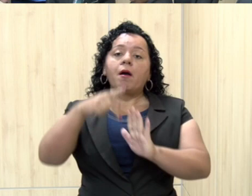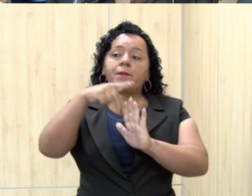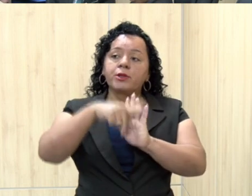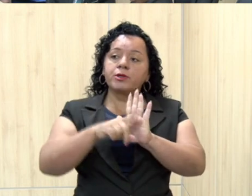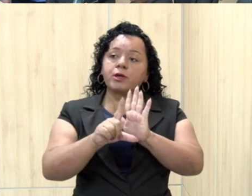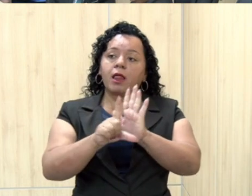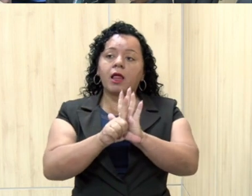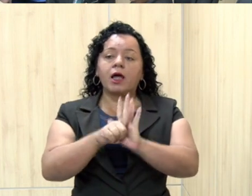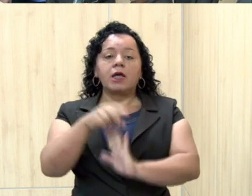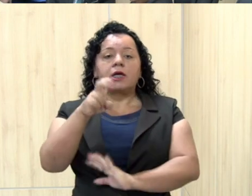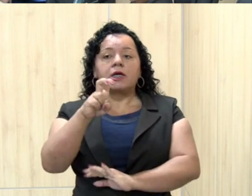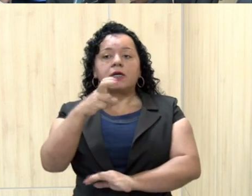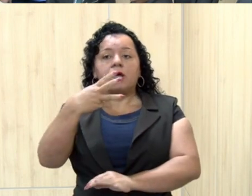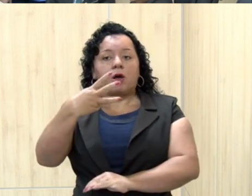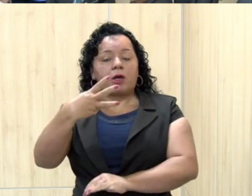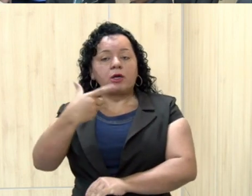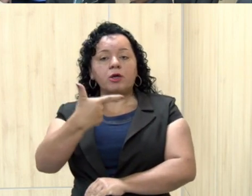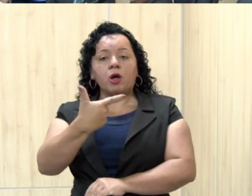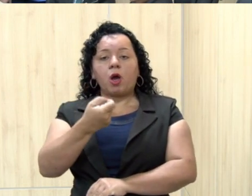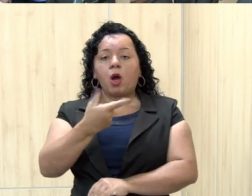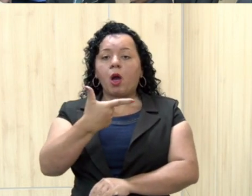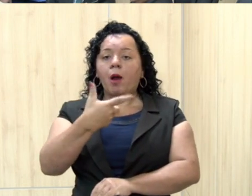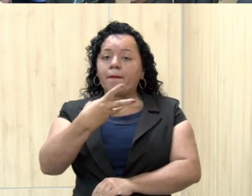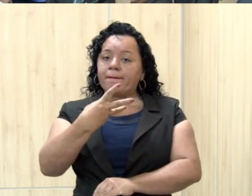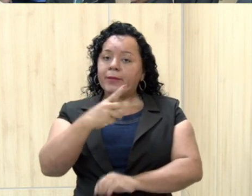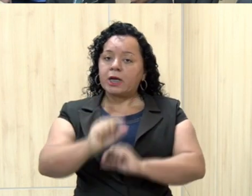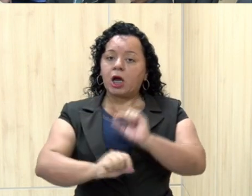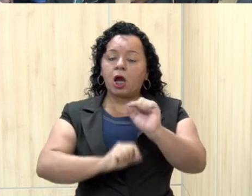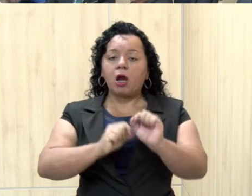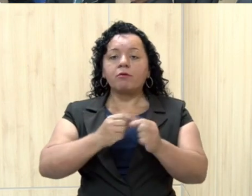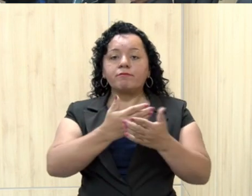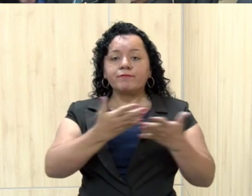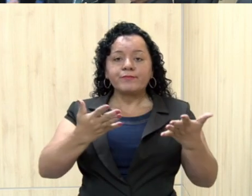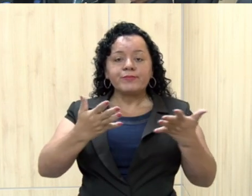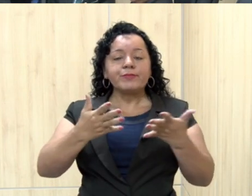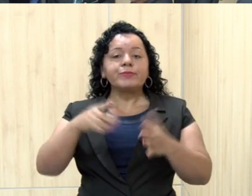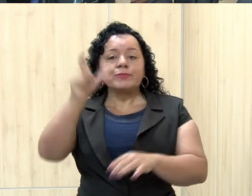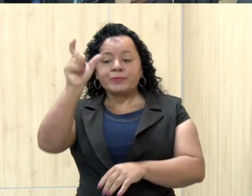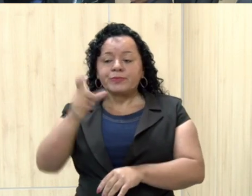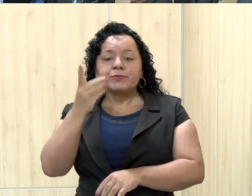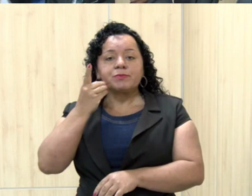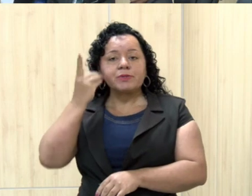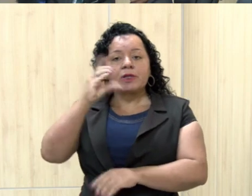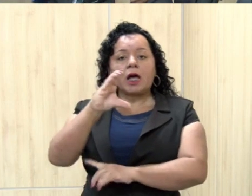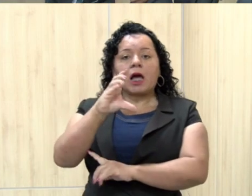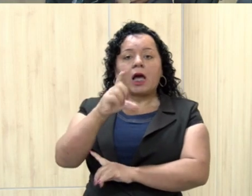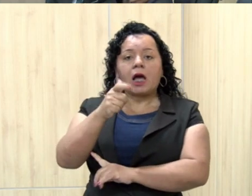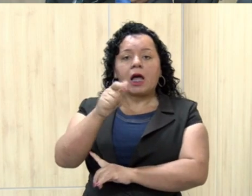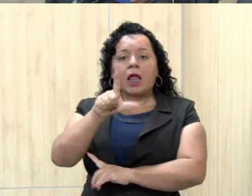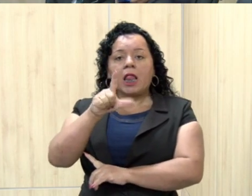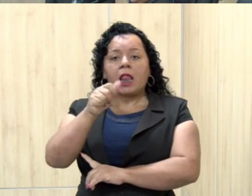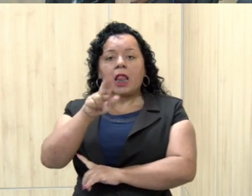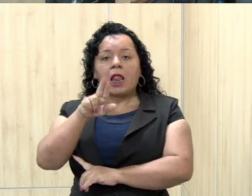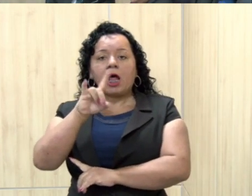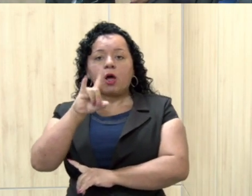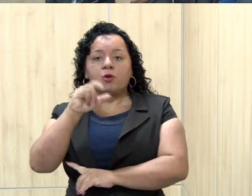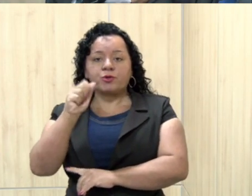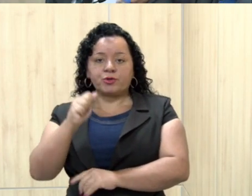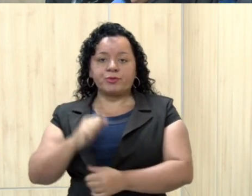53 de 2023 de autoria deputada Cláudia de Jesus e a relatoria do deputado Luizinho goebel